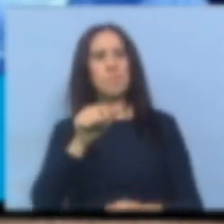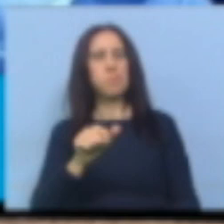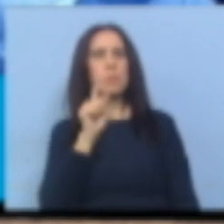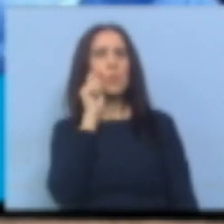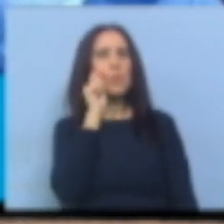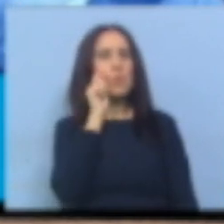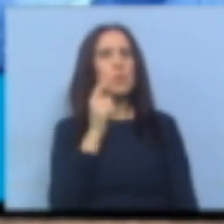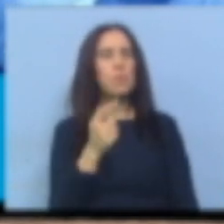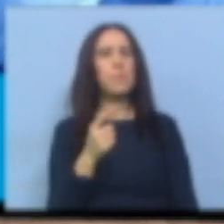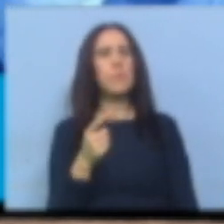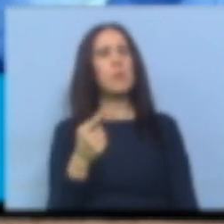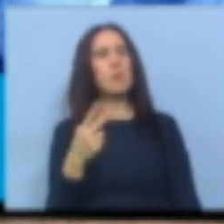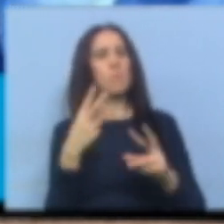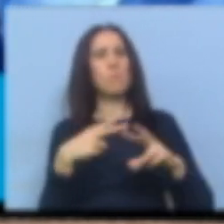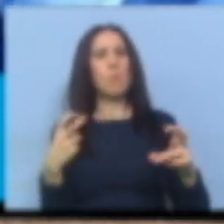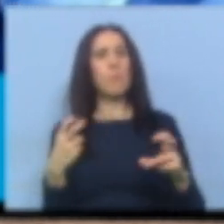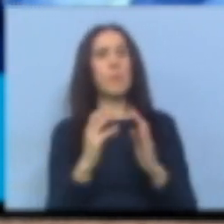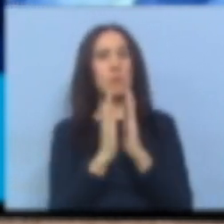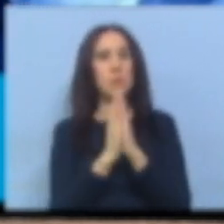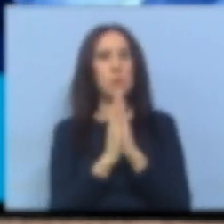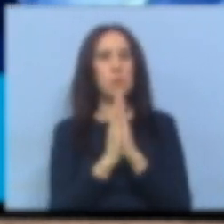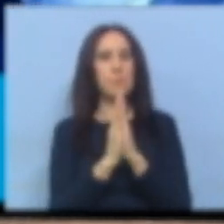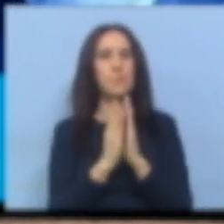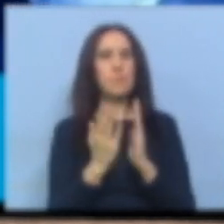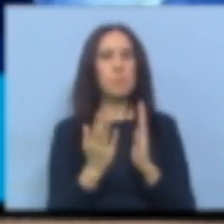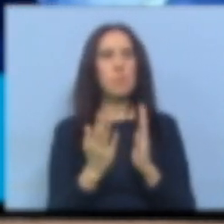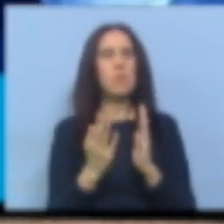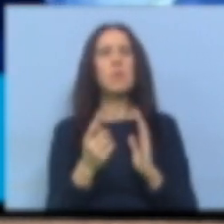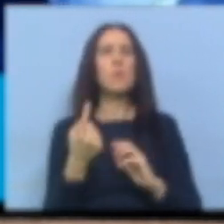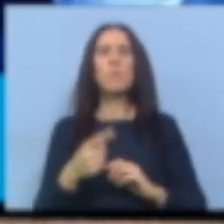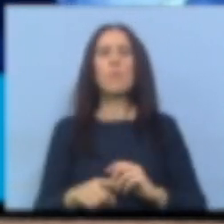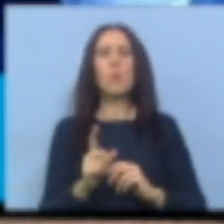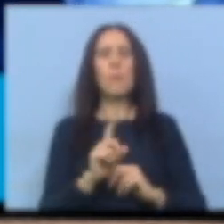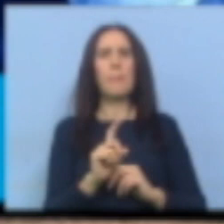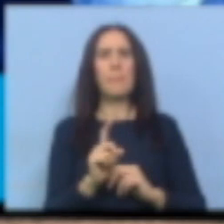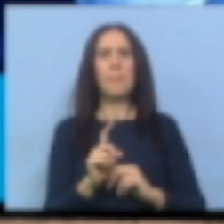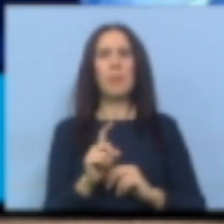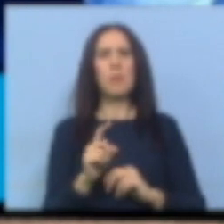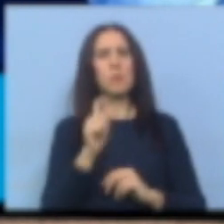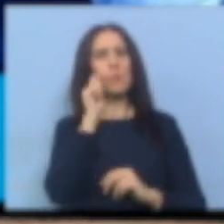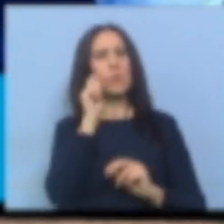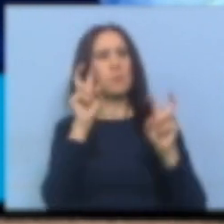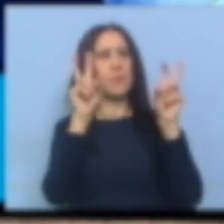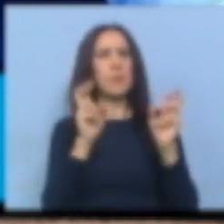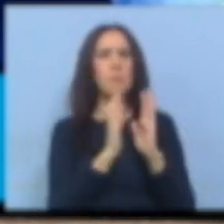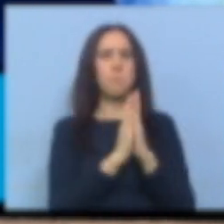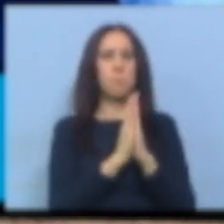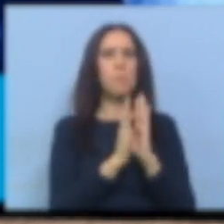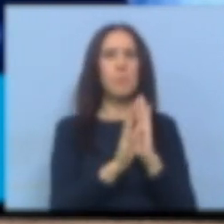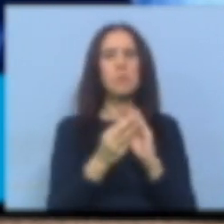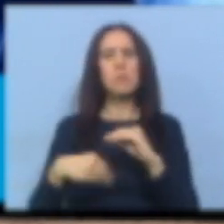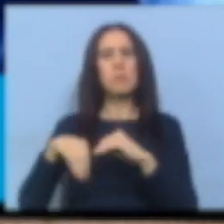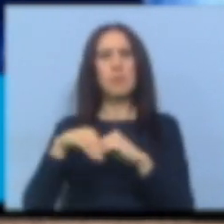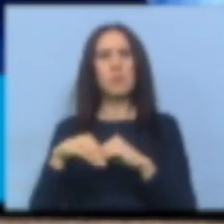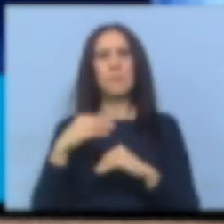turismo que descobrem que a questão religiosa, não só o turismo dito religioso, mas também o papel